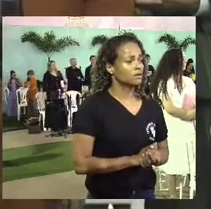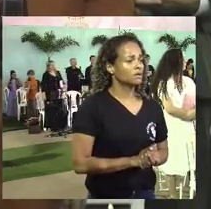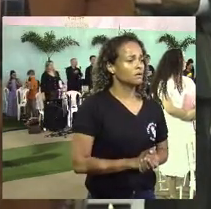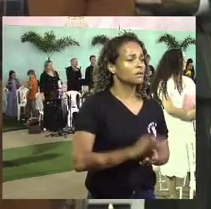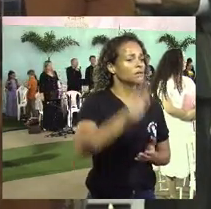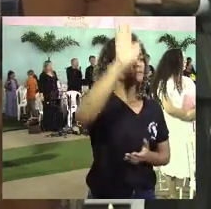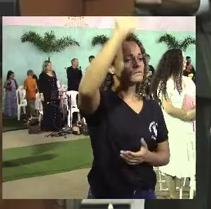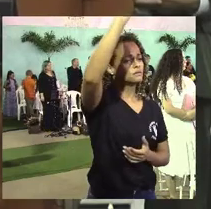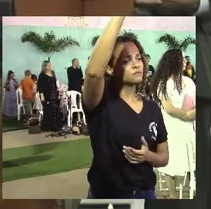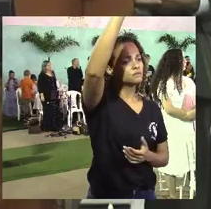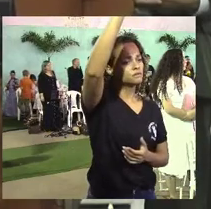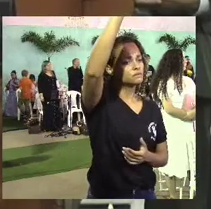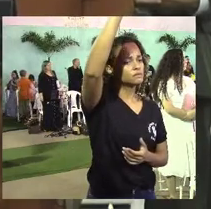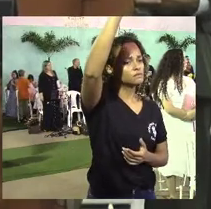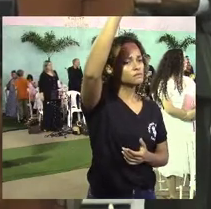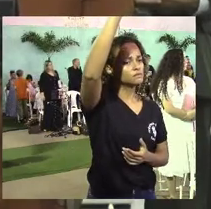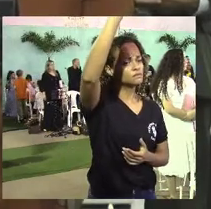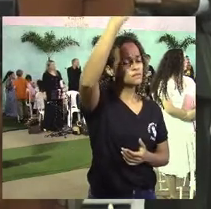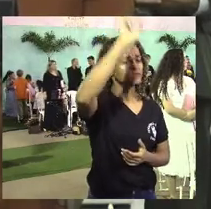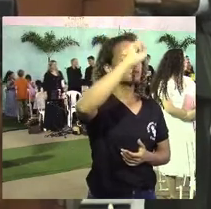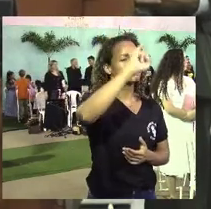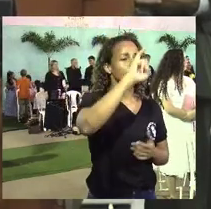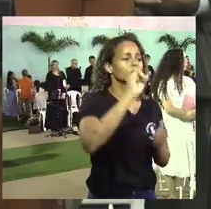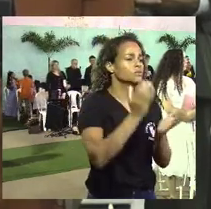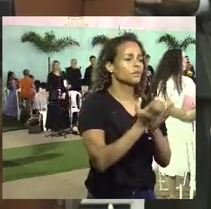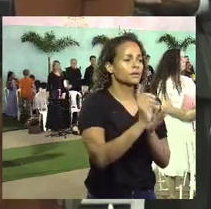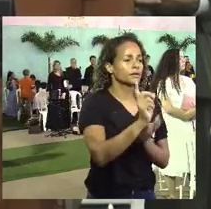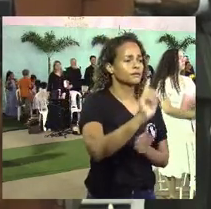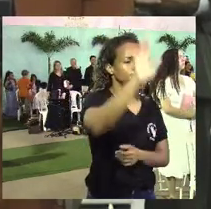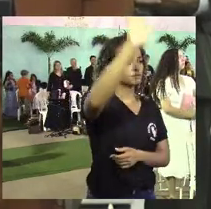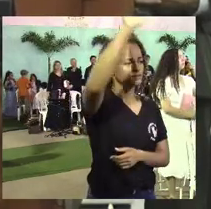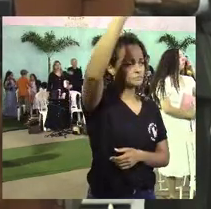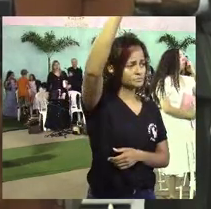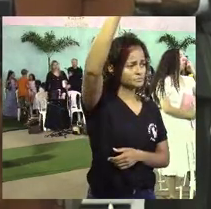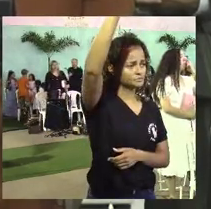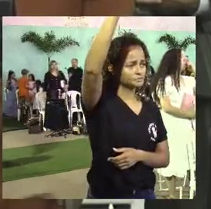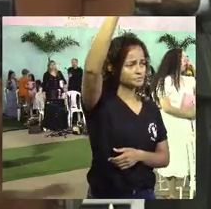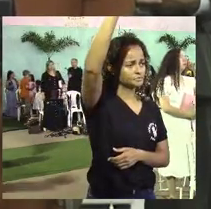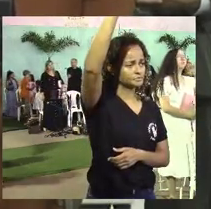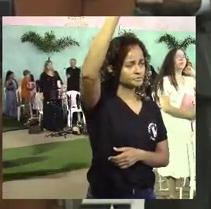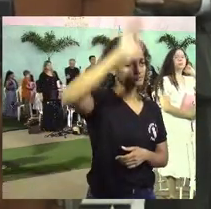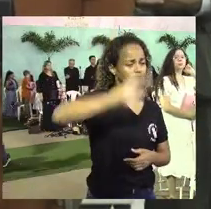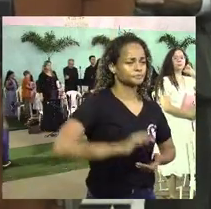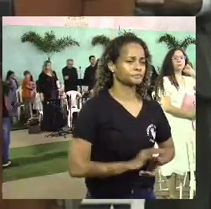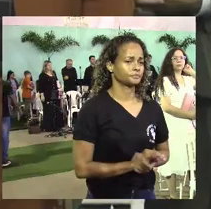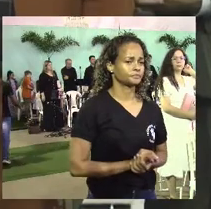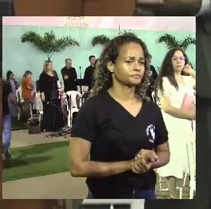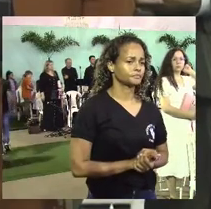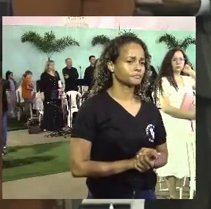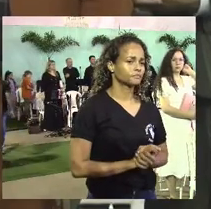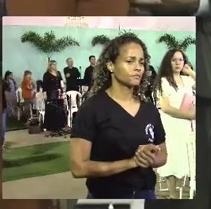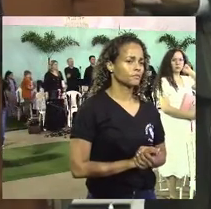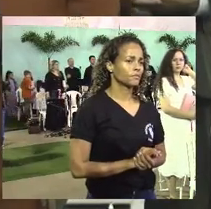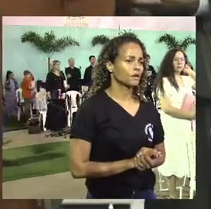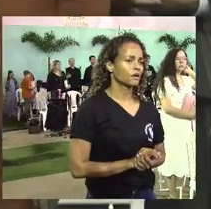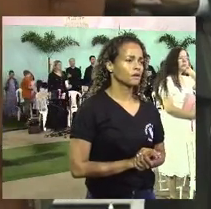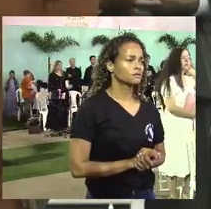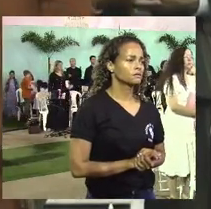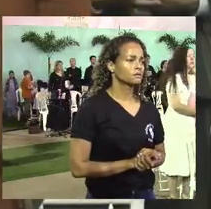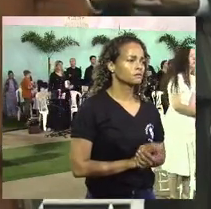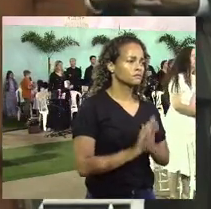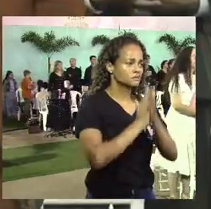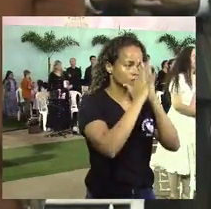levante a mãozinha onde você tiver que eu já quero lhe abençoar agora levante mais alto mais alto então um minutinho bem alto por favor